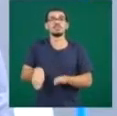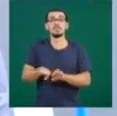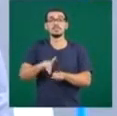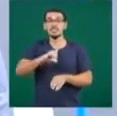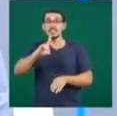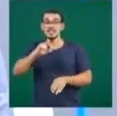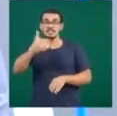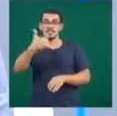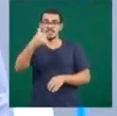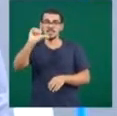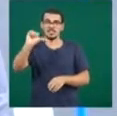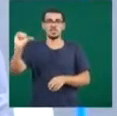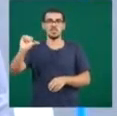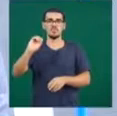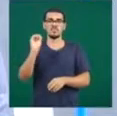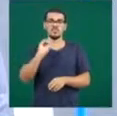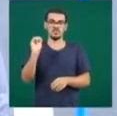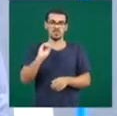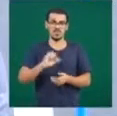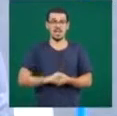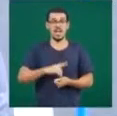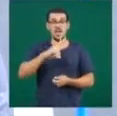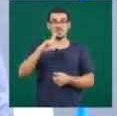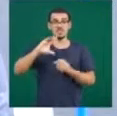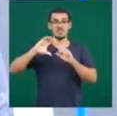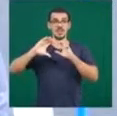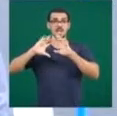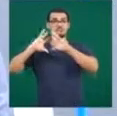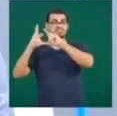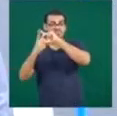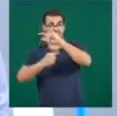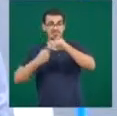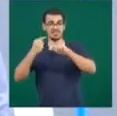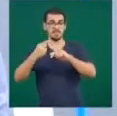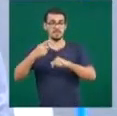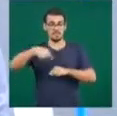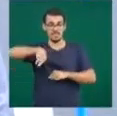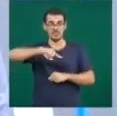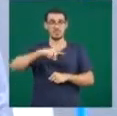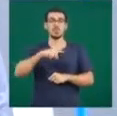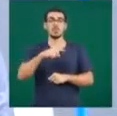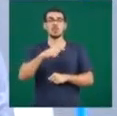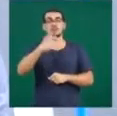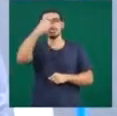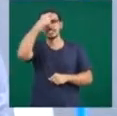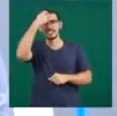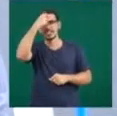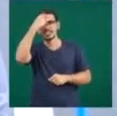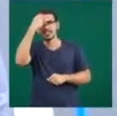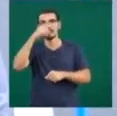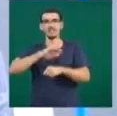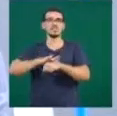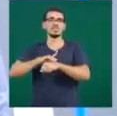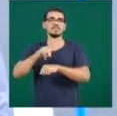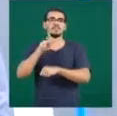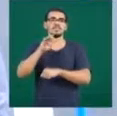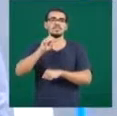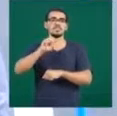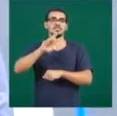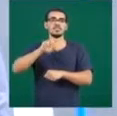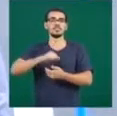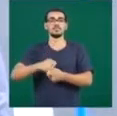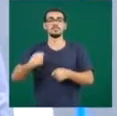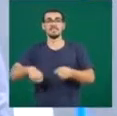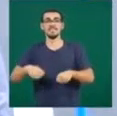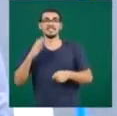de outubro é comemorado o Dia Mundial de Conscientização da Psoríase. Então as pessoas têm que se conscientizar que é uma doença